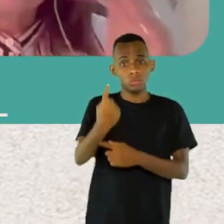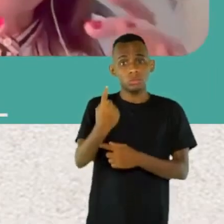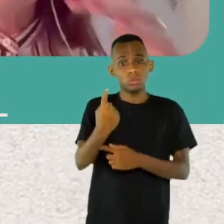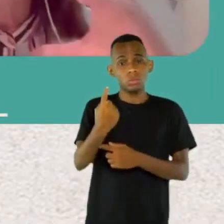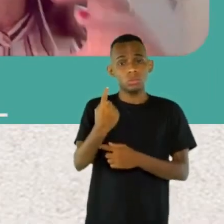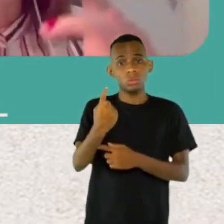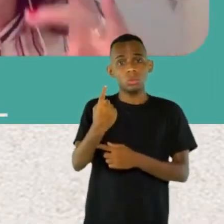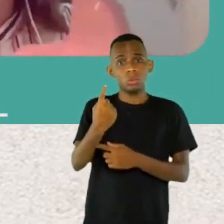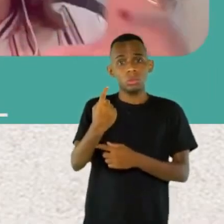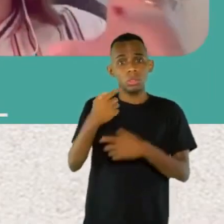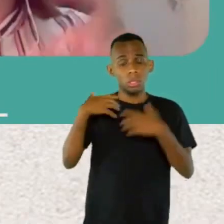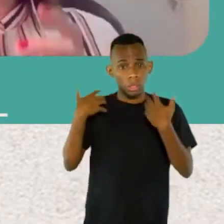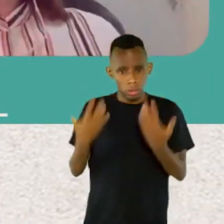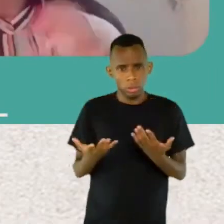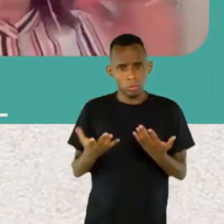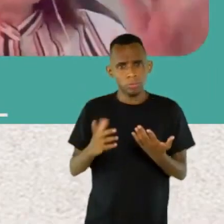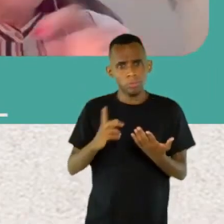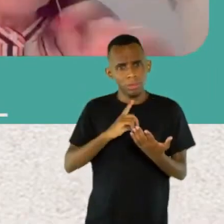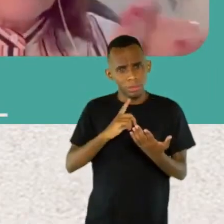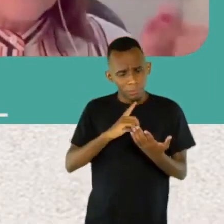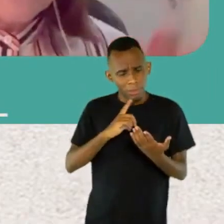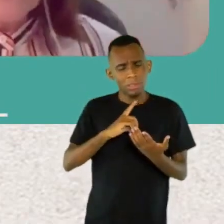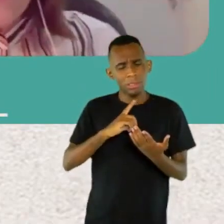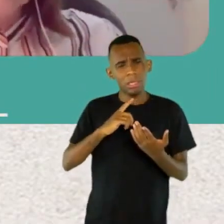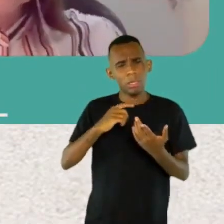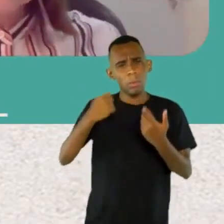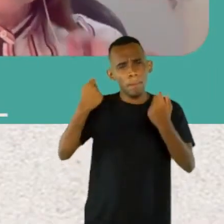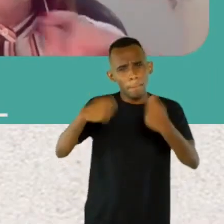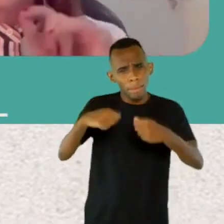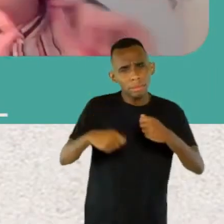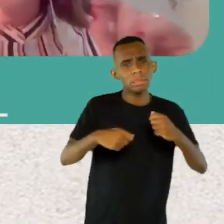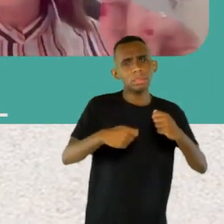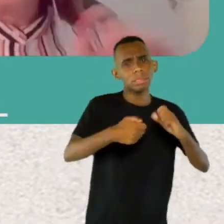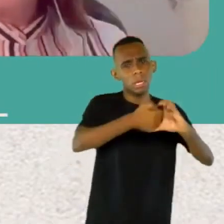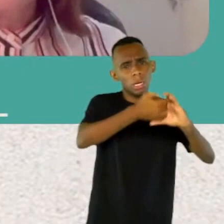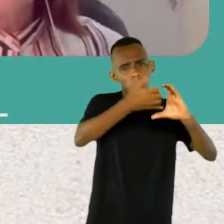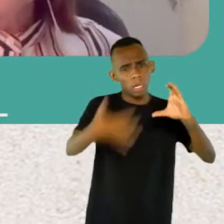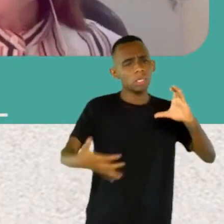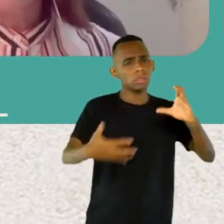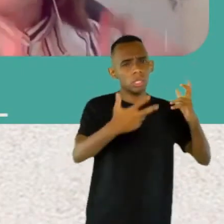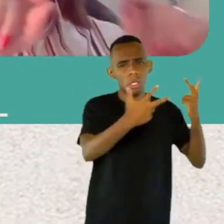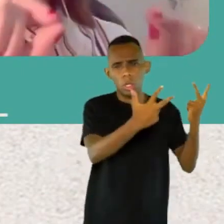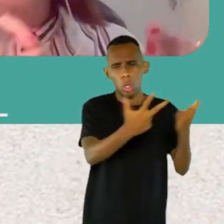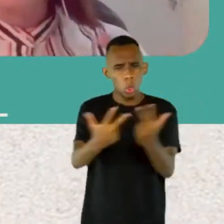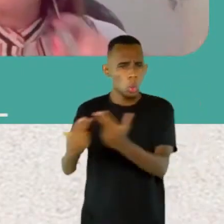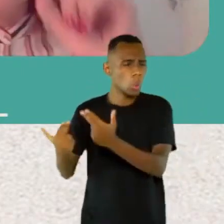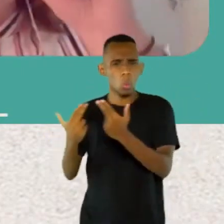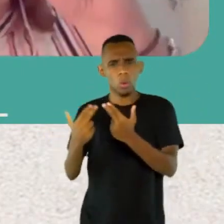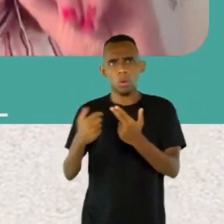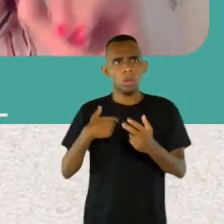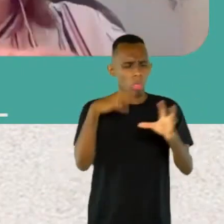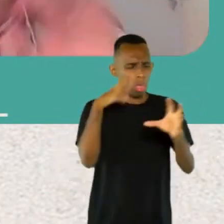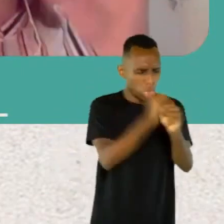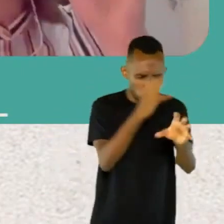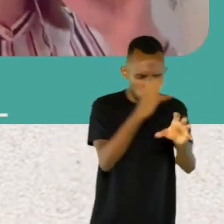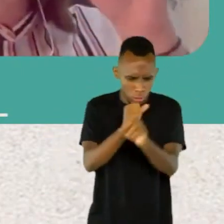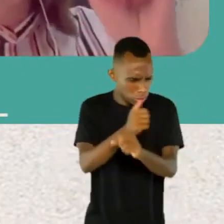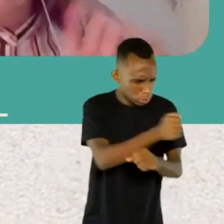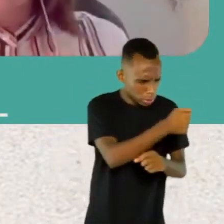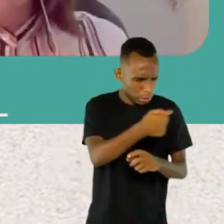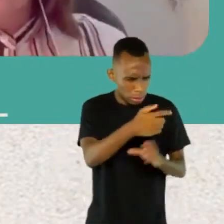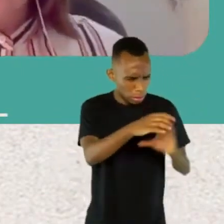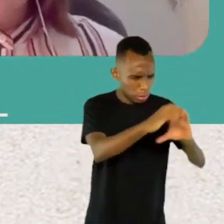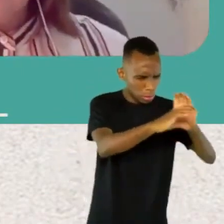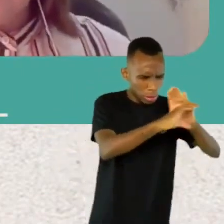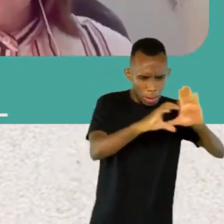dramática exigia essa estrutura. Não foi eu não fiquei fazendo contas, não, sabe, de 17 capítulos, de 17, nem com